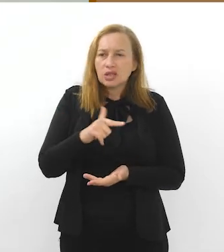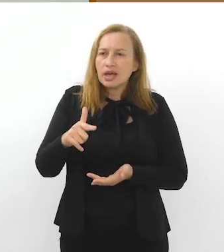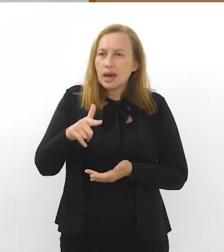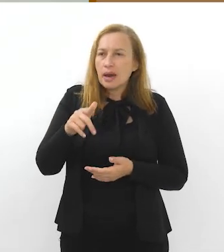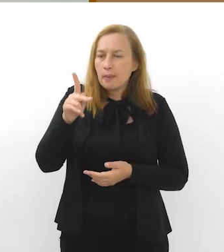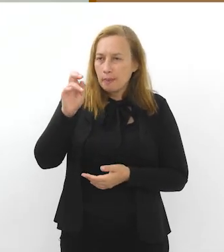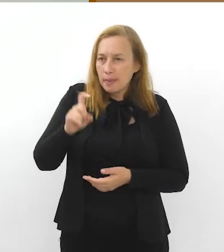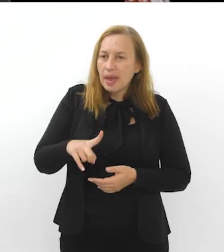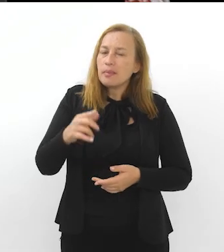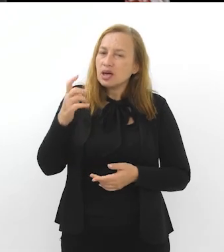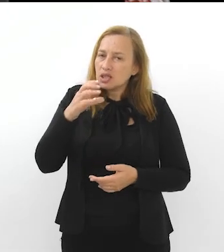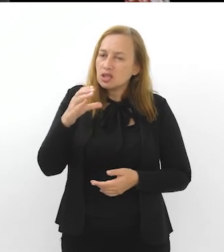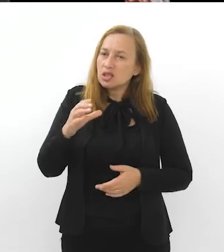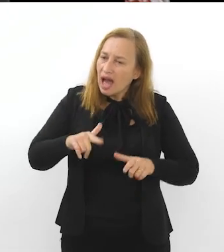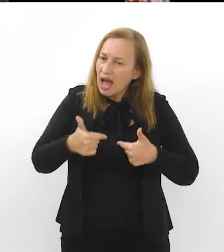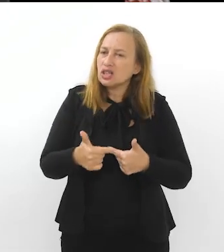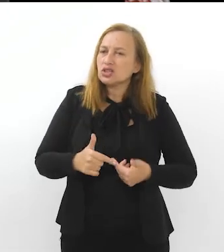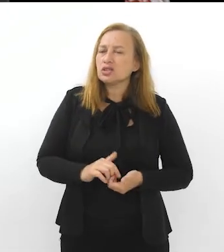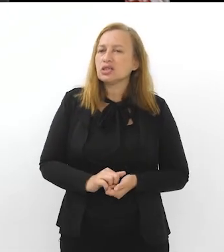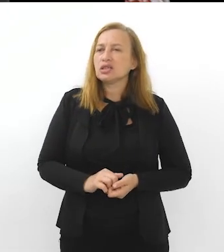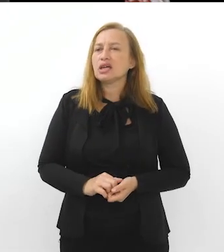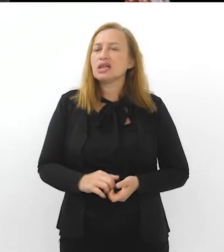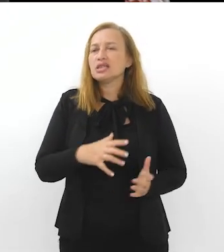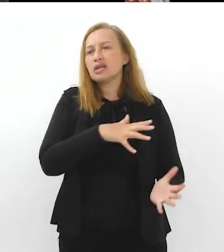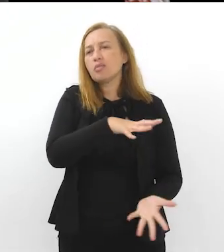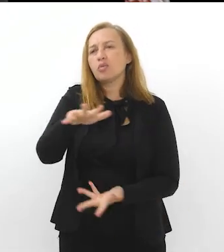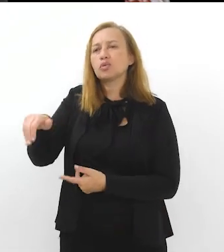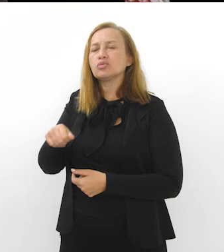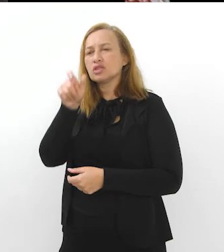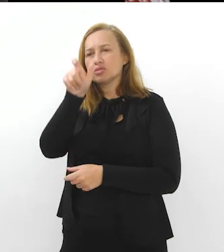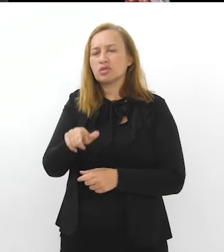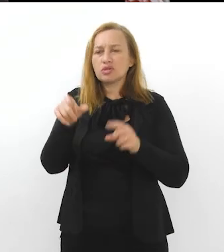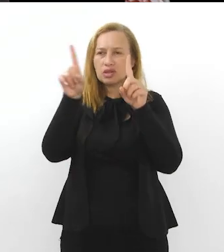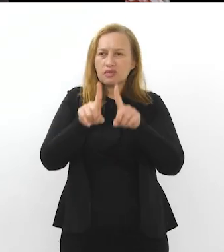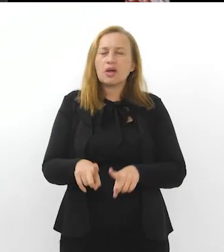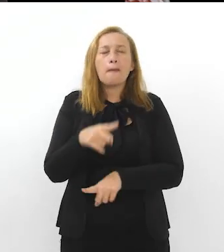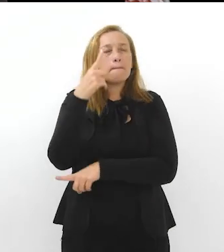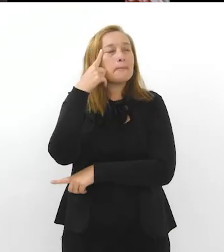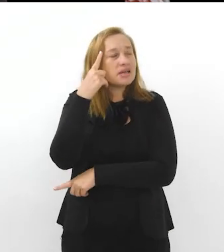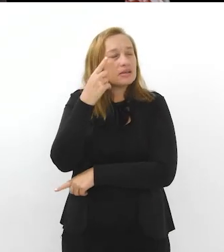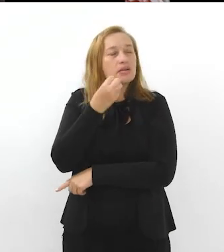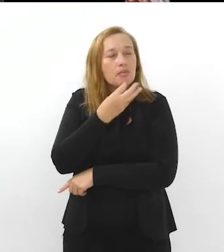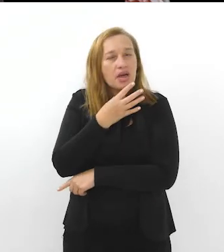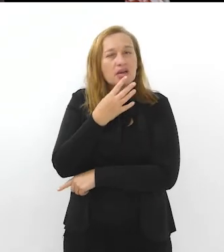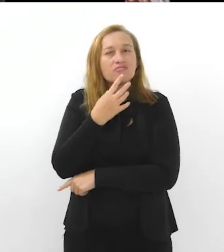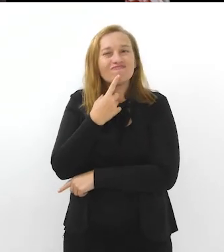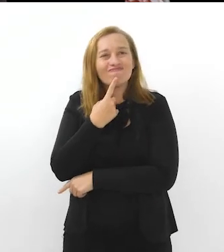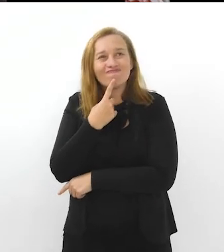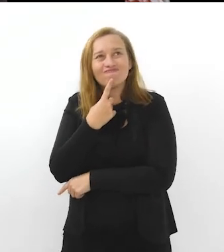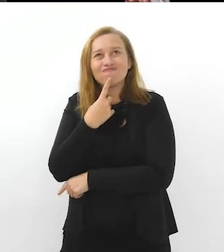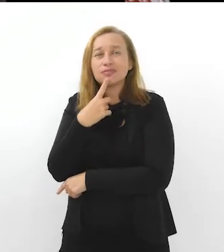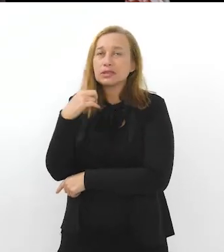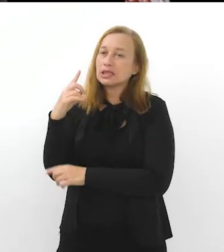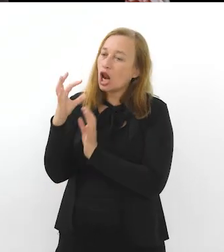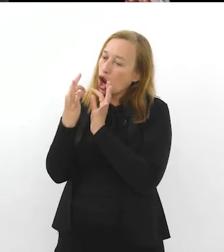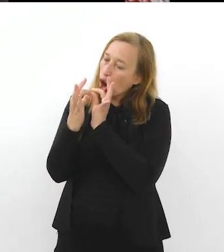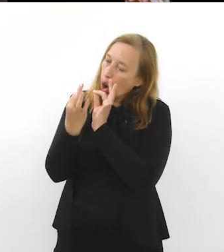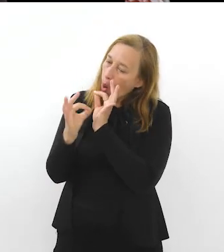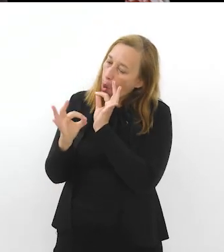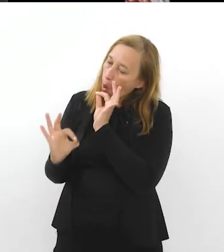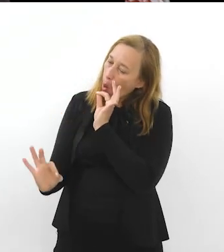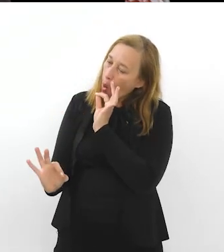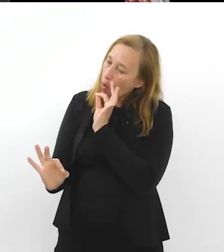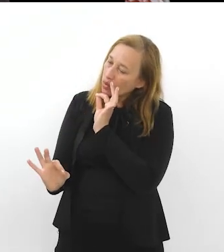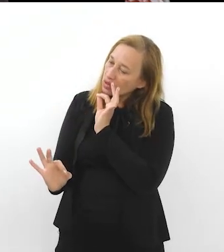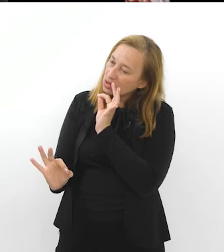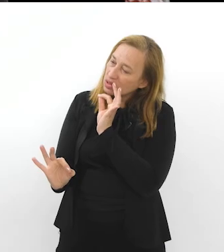atrás. Esse universo do deficiente, a gente pensando muito bem, a gente ainda está muito